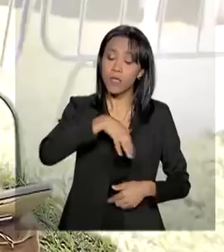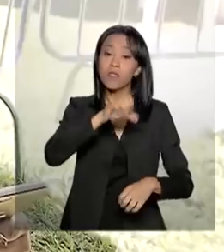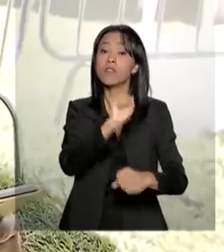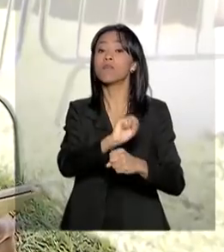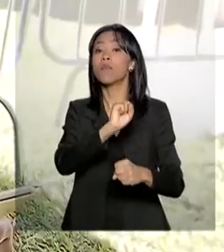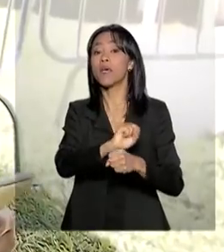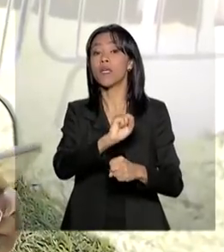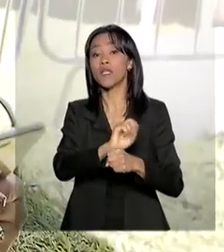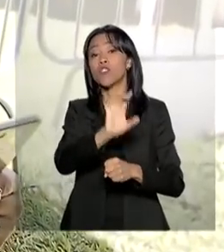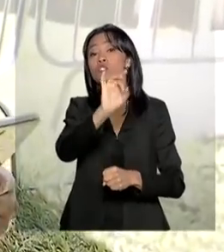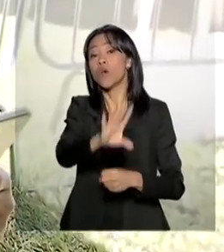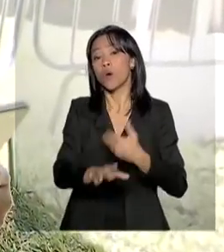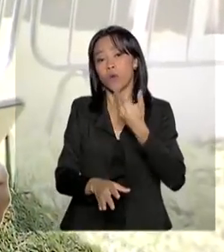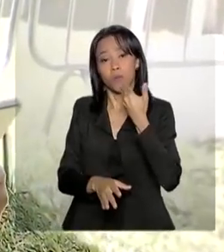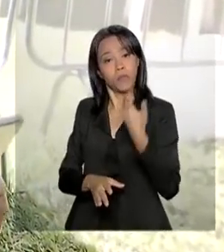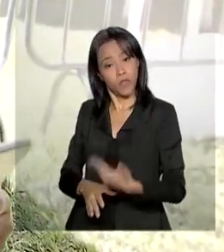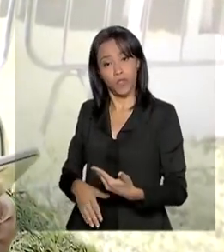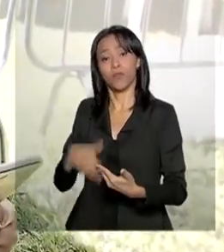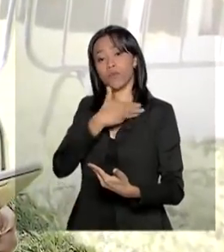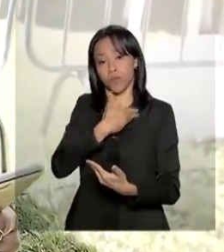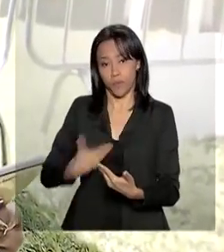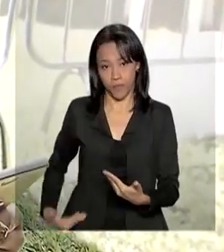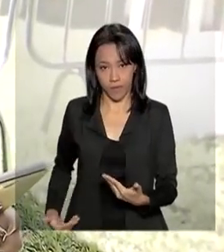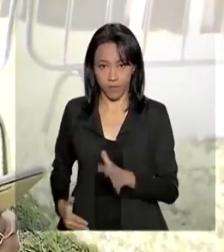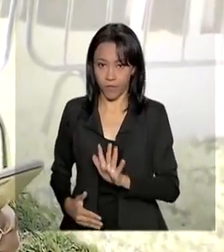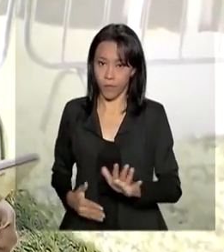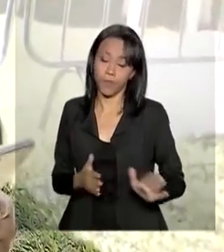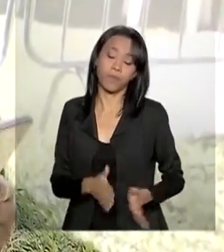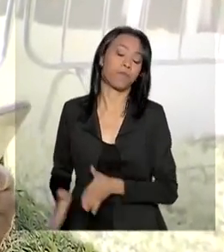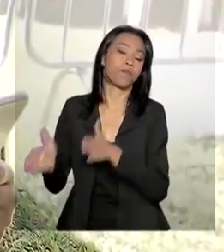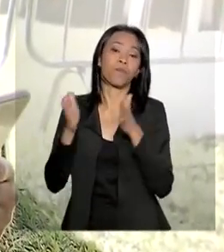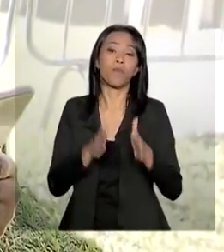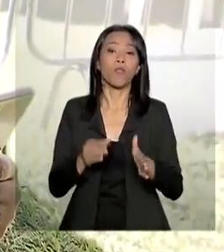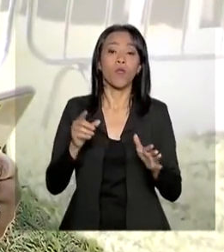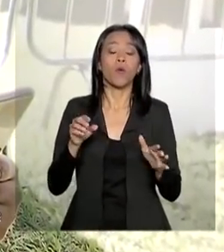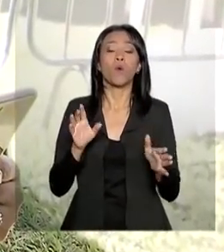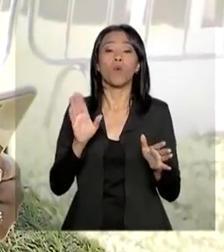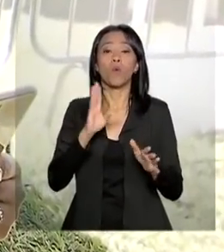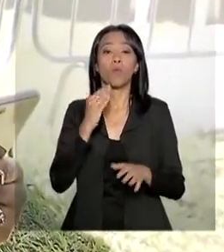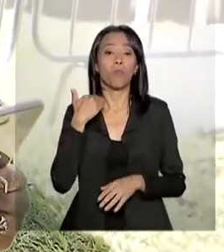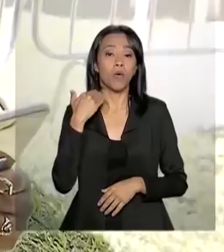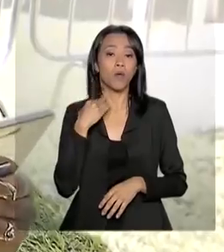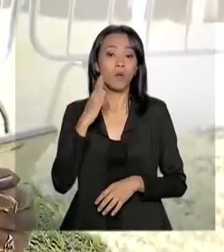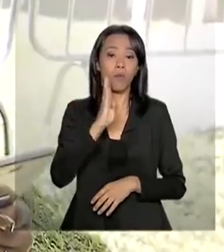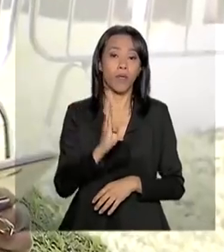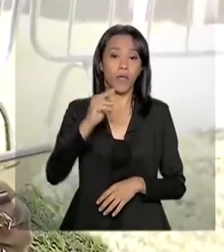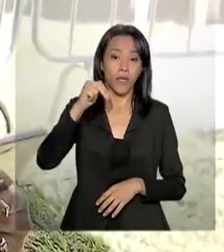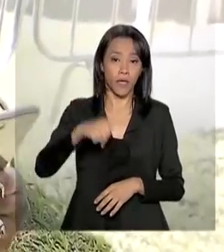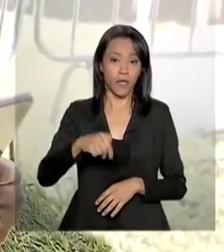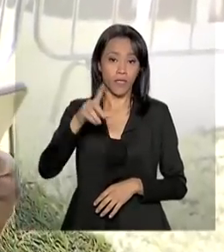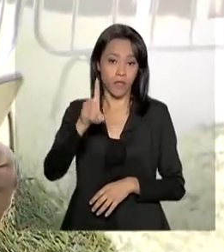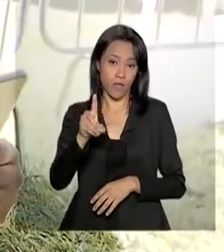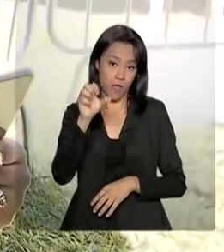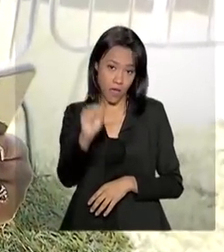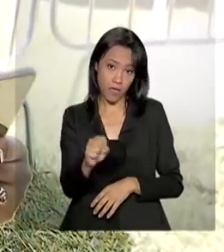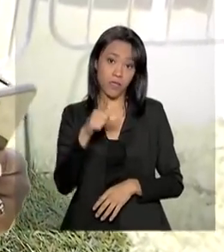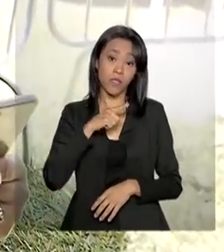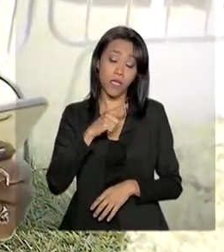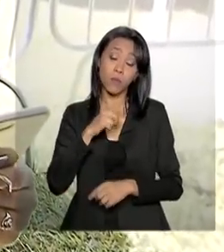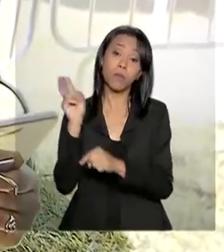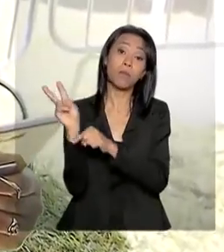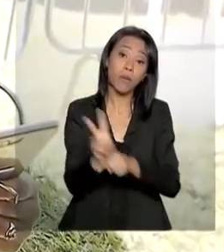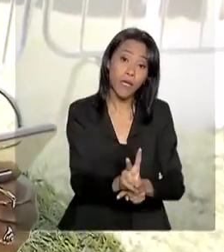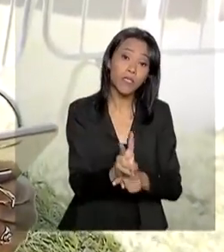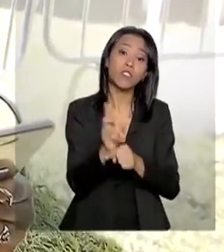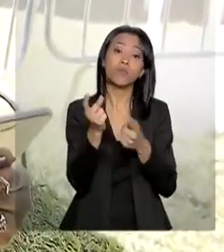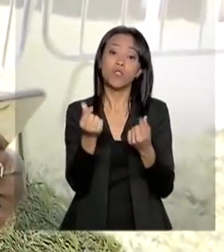serem requisitados por Minas Gerais. Já o BNDES anunciou uma linha de crédito especial para empresas de